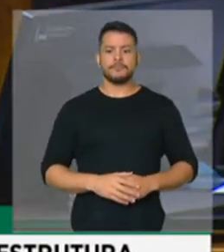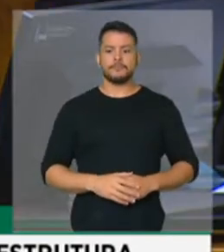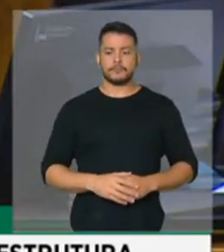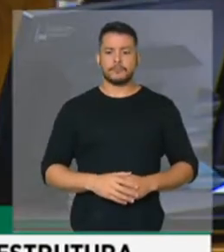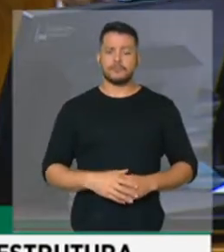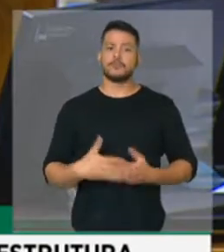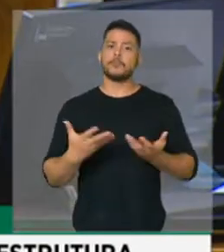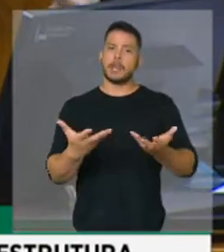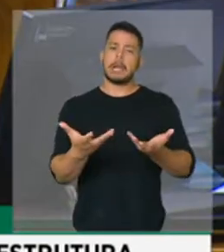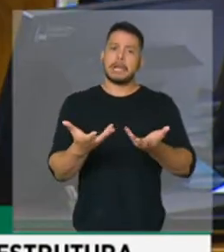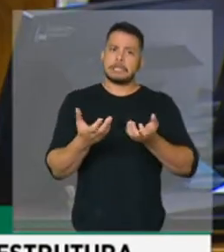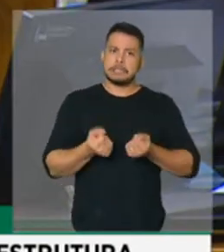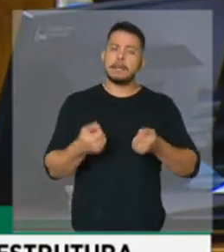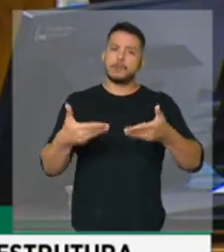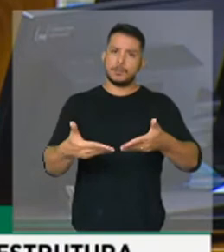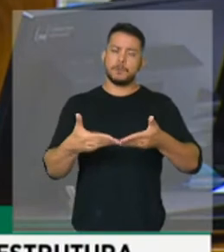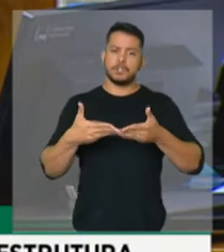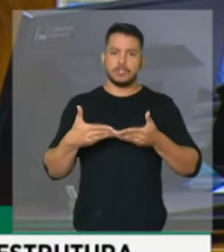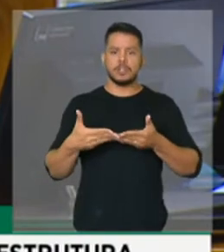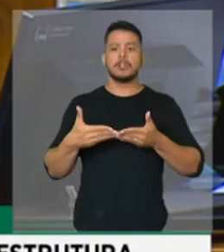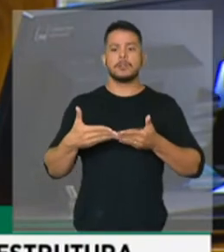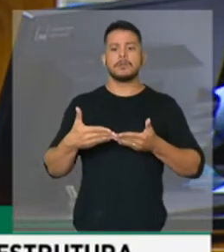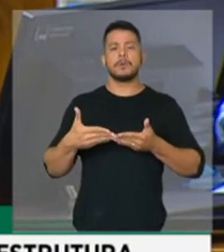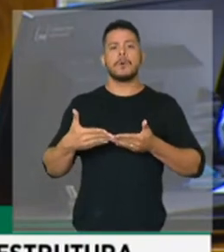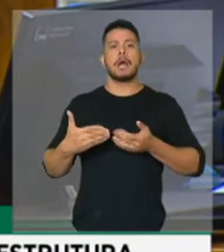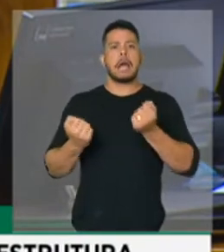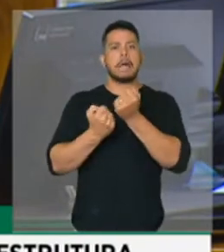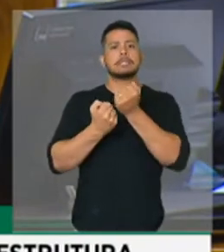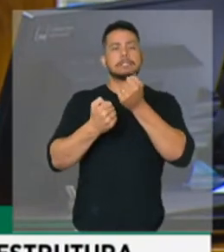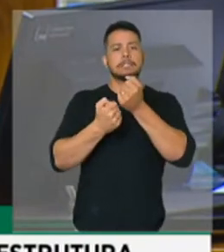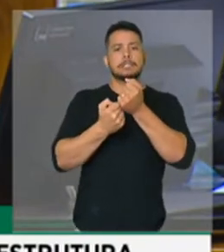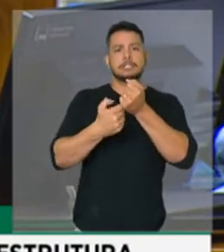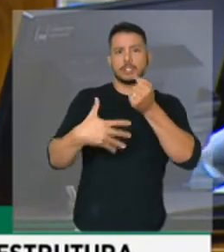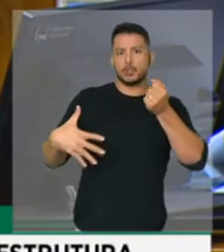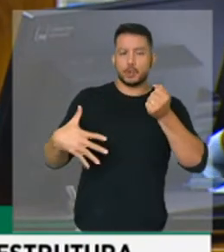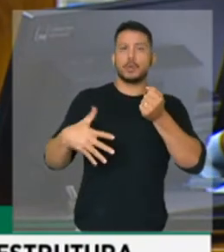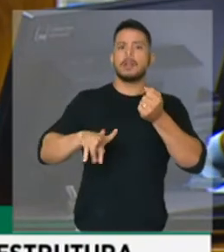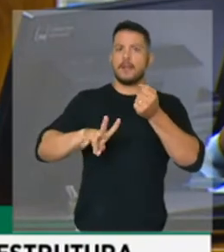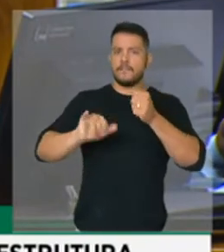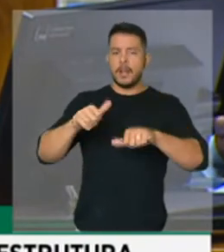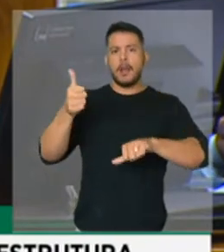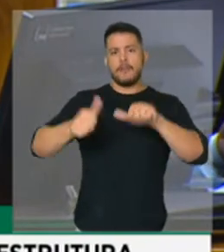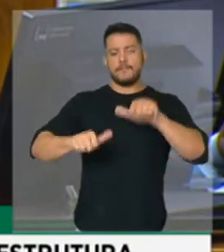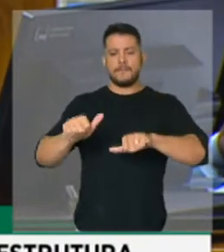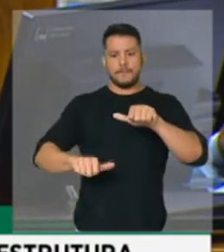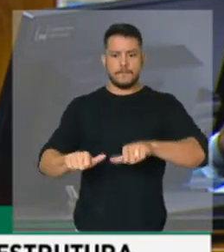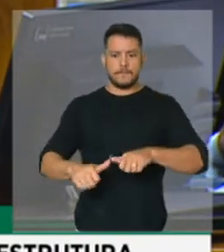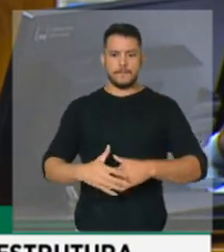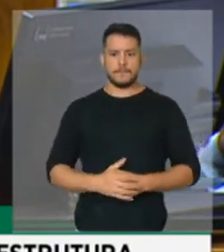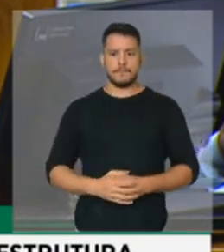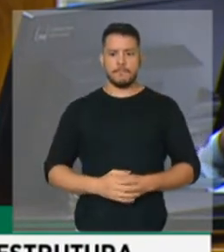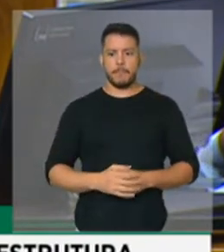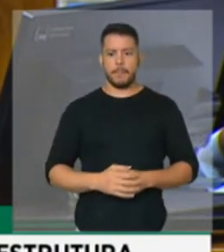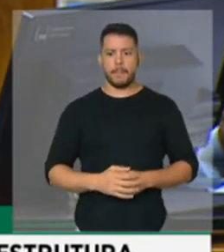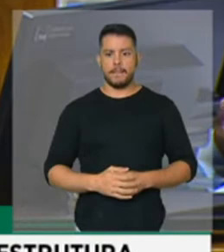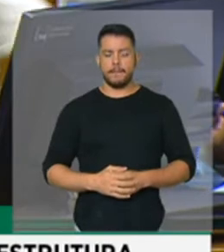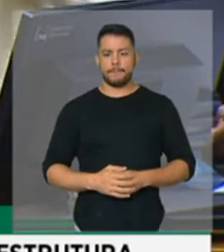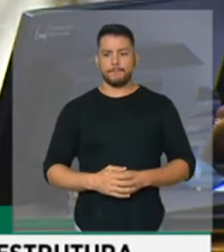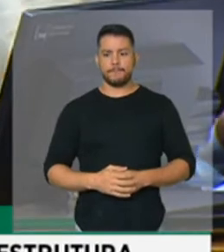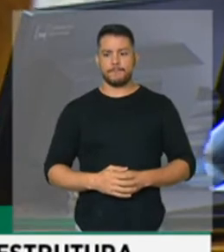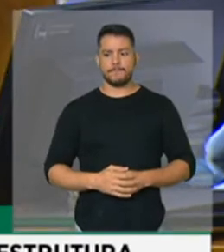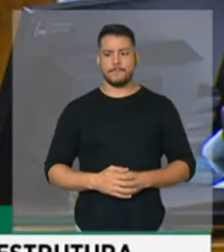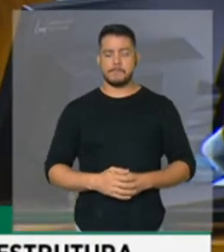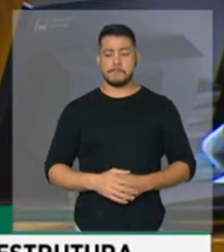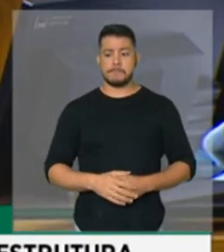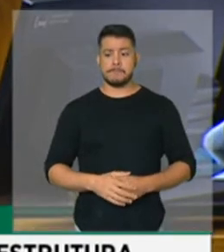de ordem, Vossa Excelência, e a encaminhará à presidência efetiva dessa casa para que possa